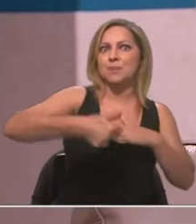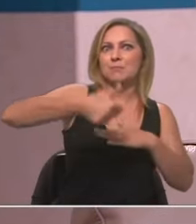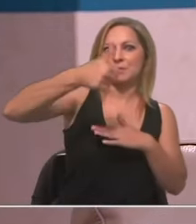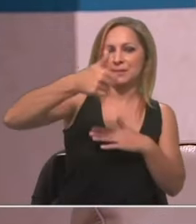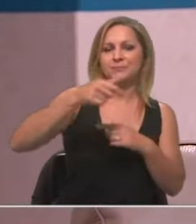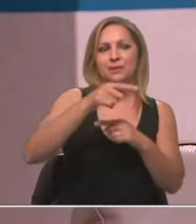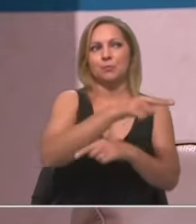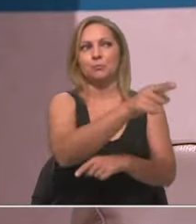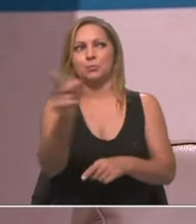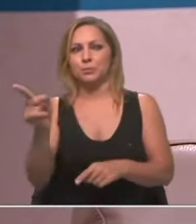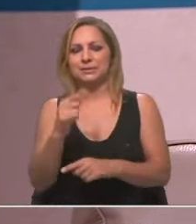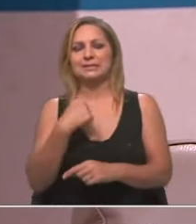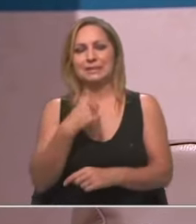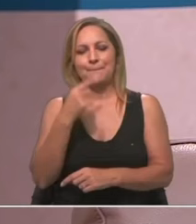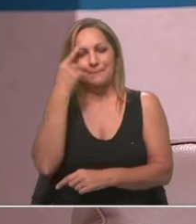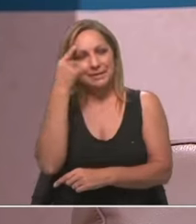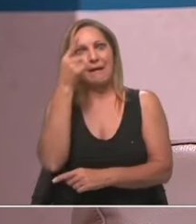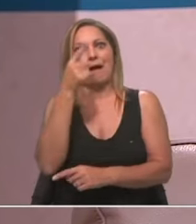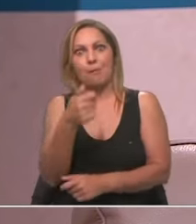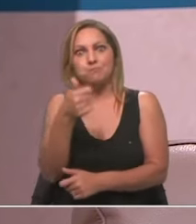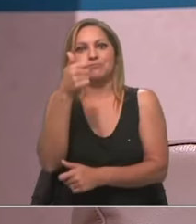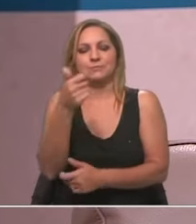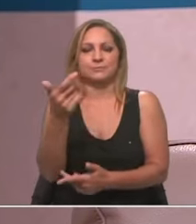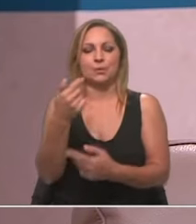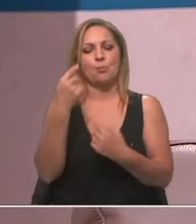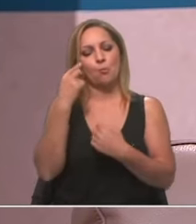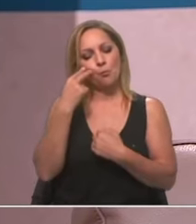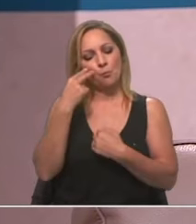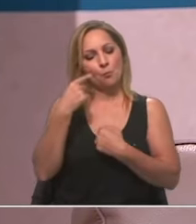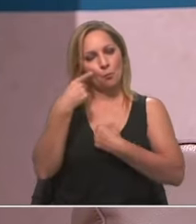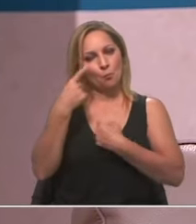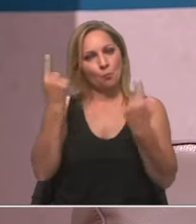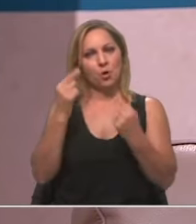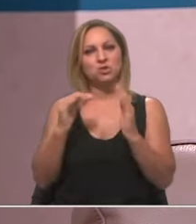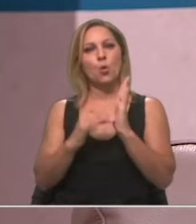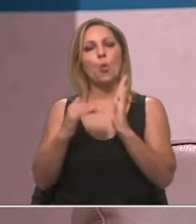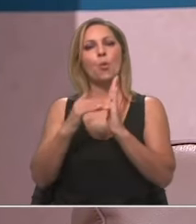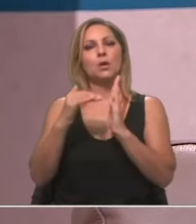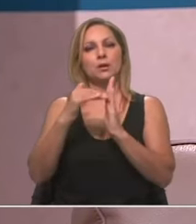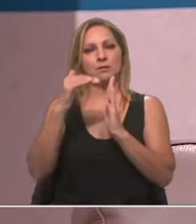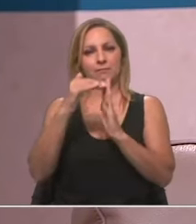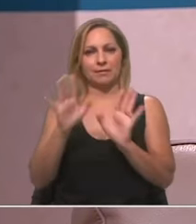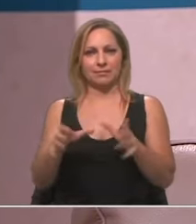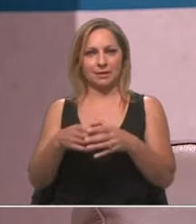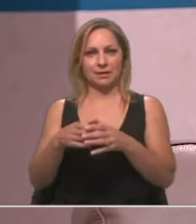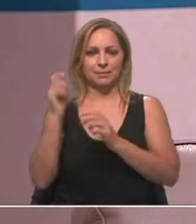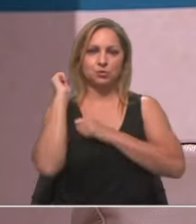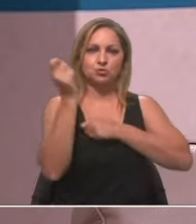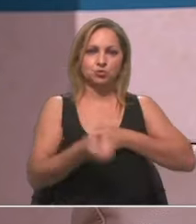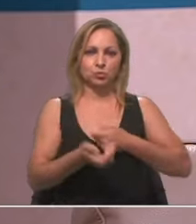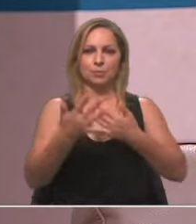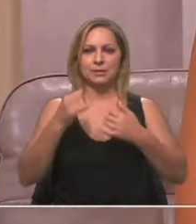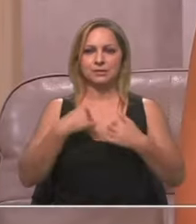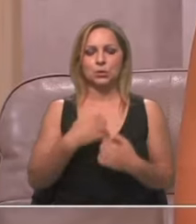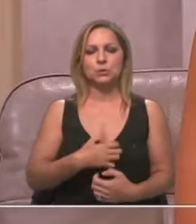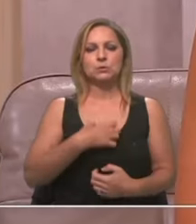essa expectativa em nós. Então isso já mostra um bocadinho o nível, o nosso nível da equipa de judo. Mas eu não senti que isso me